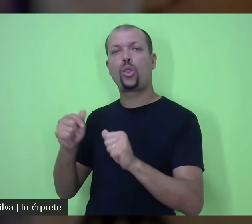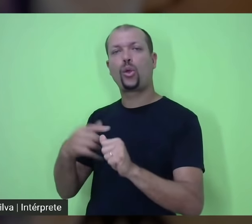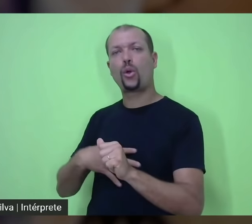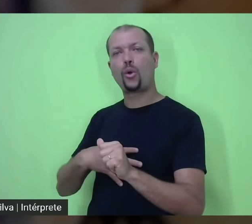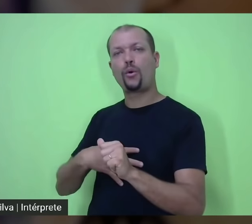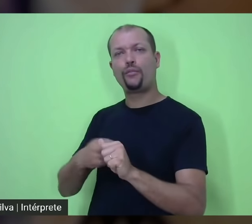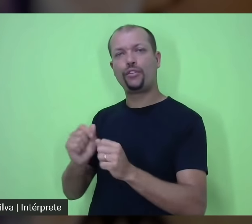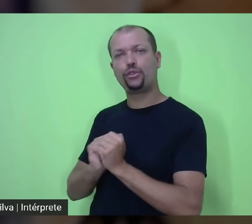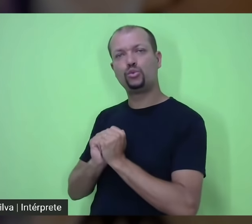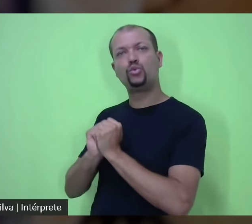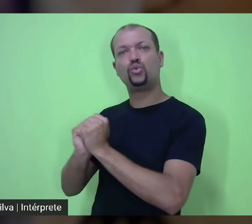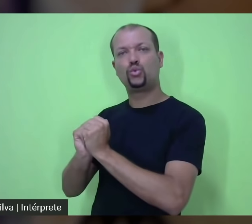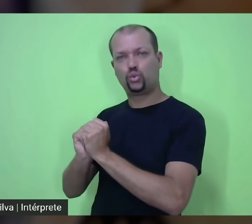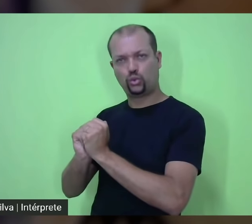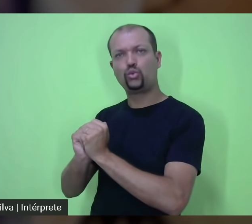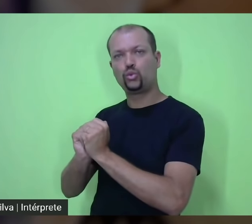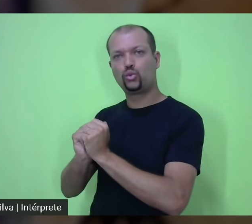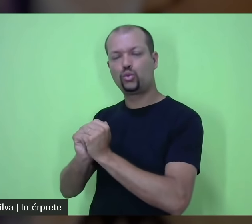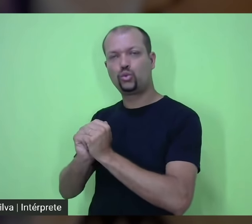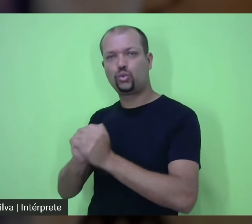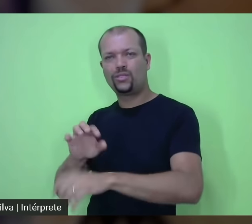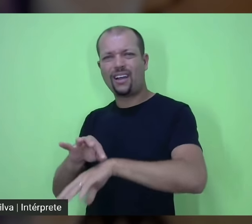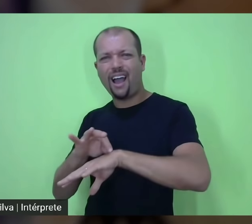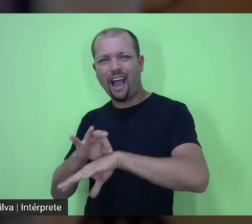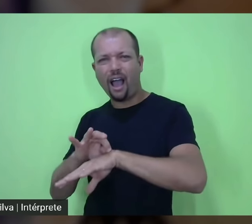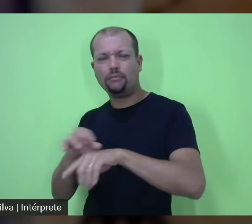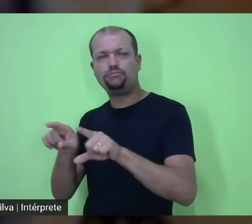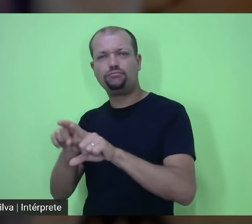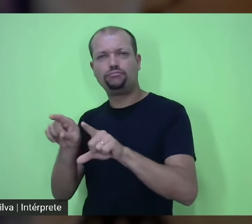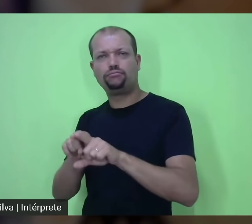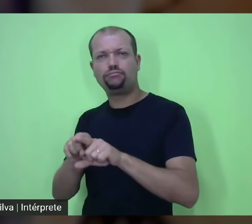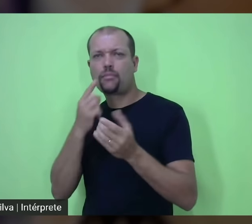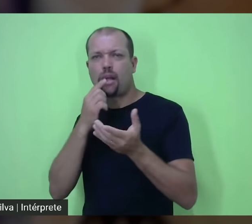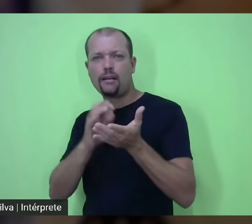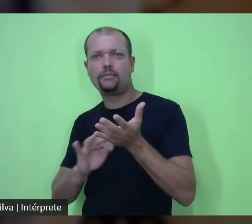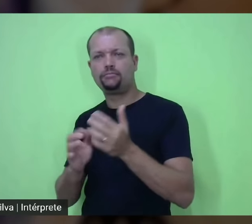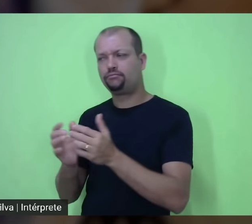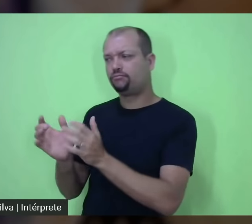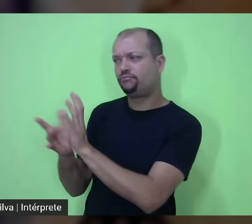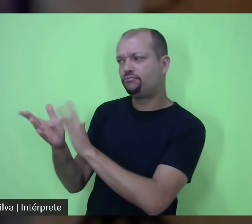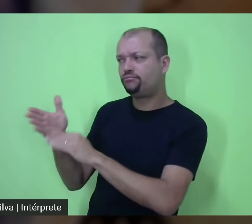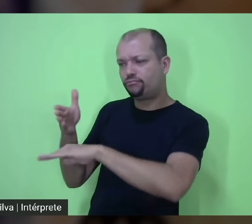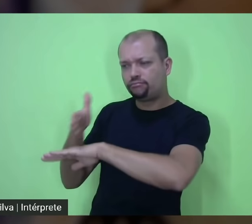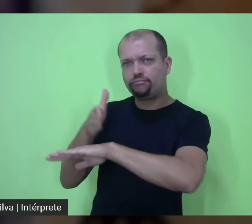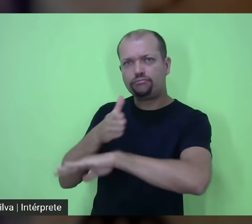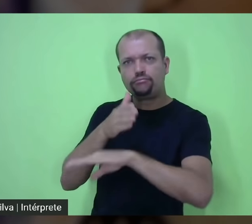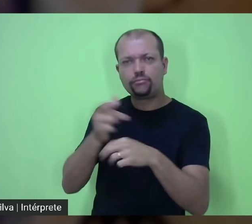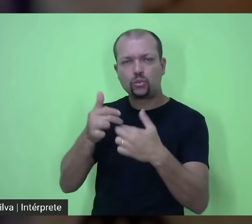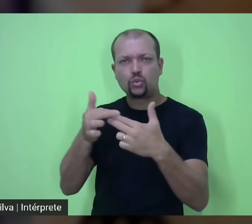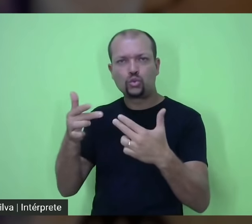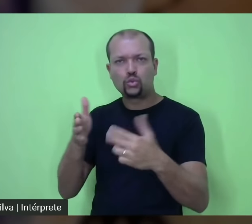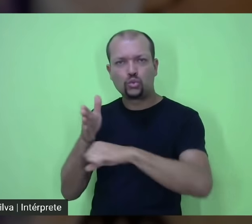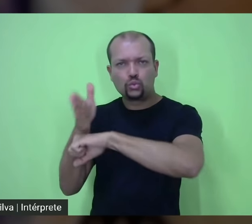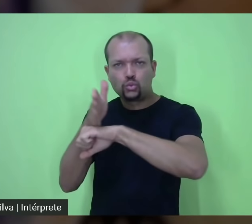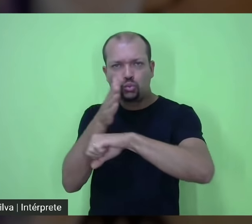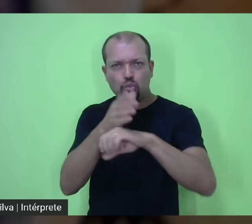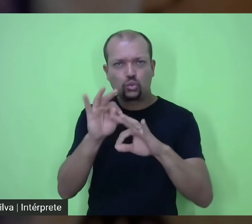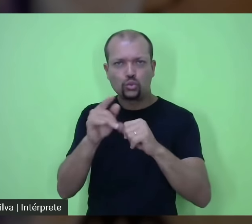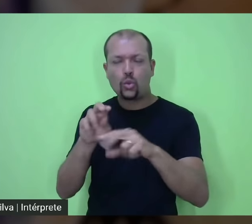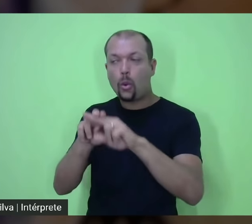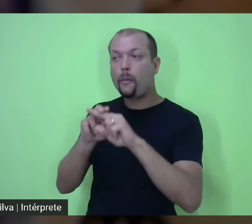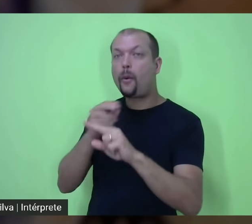têm participação comum de carne e sangue, também Jesus, igualmente, participou dessas coisas, para que,